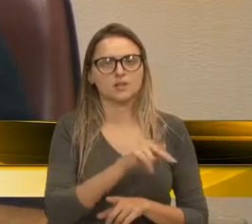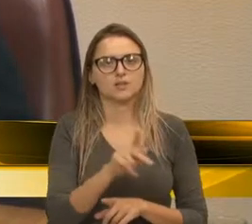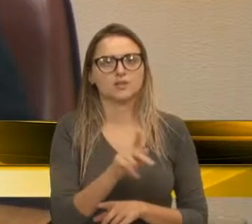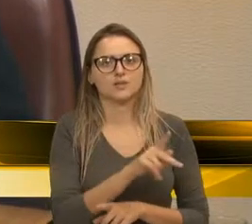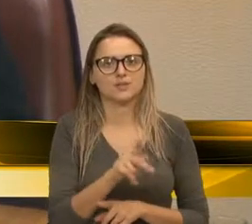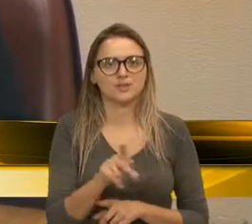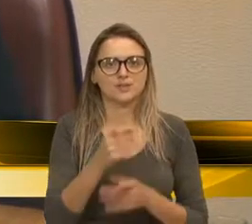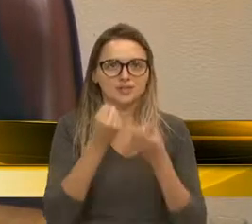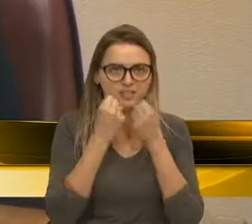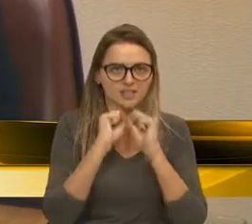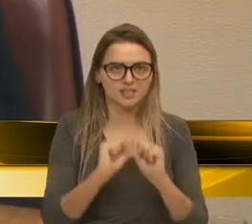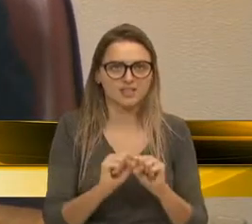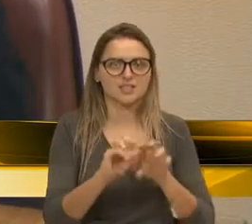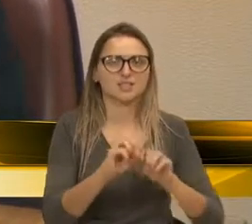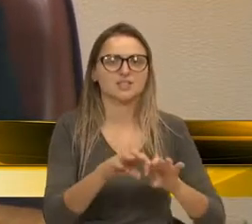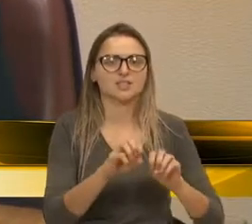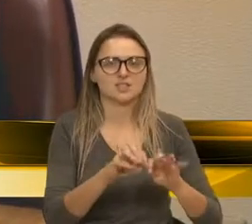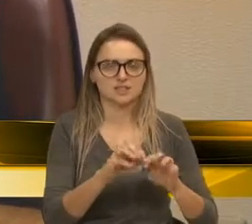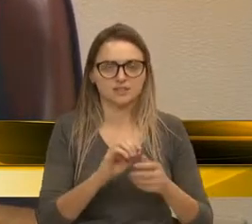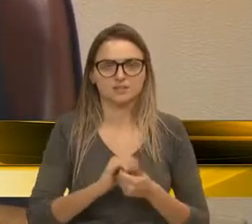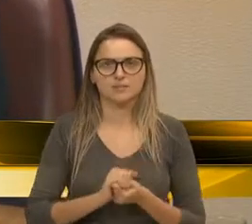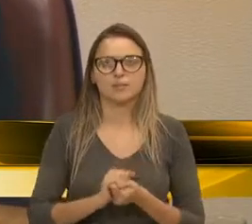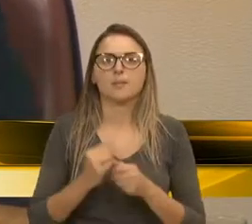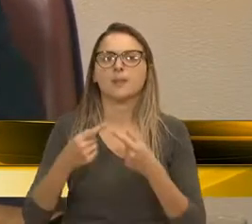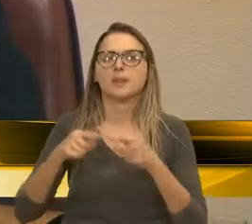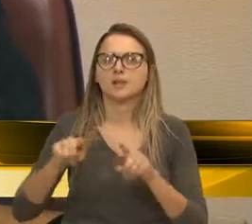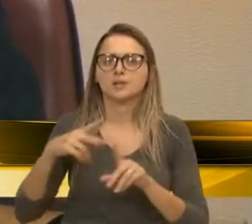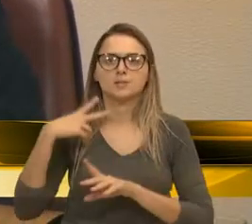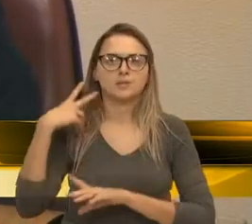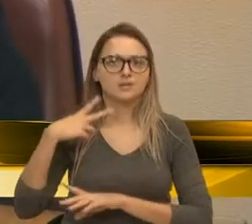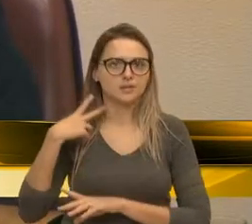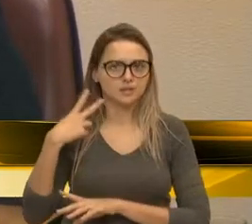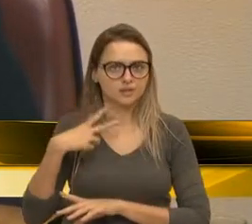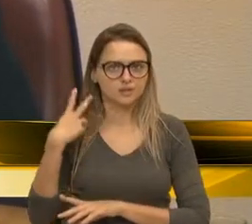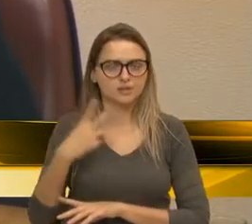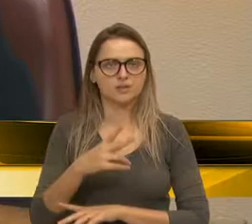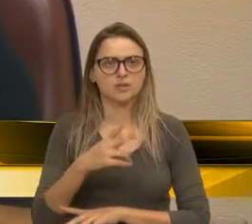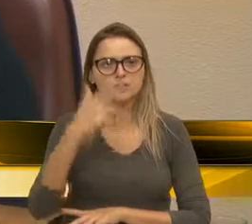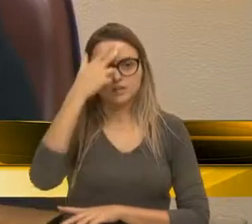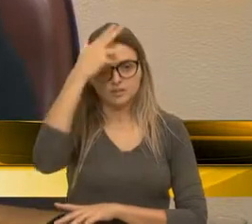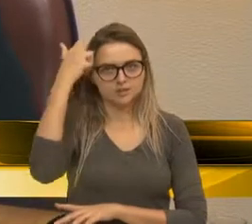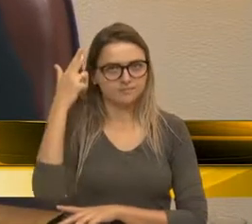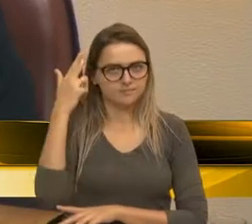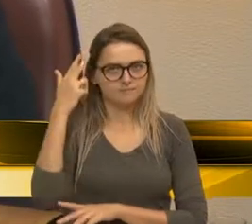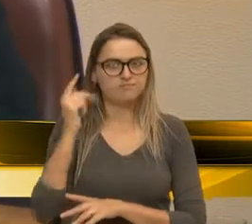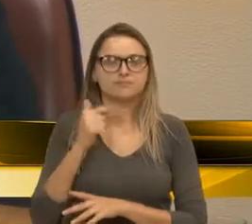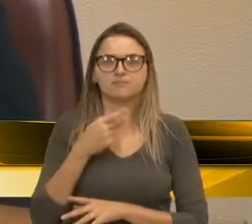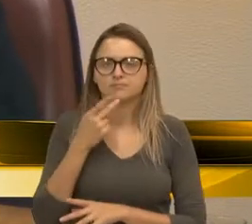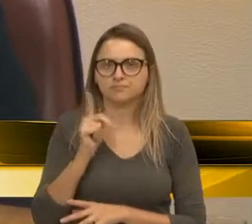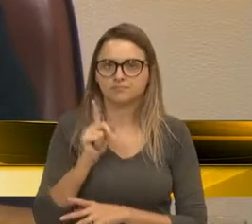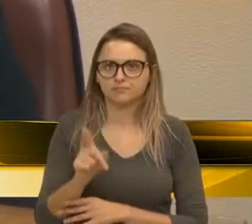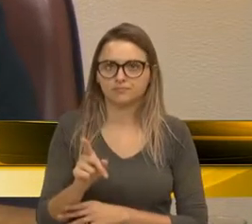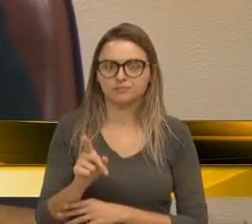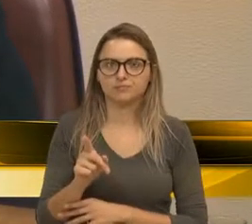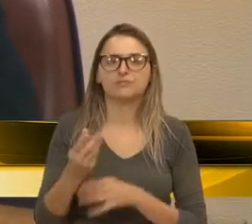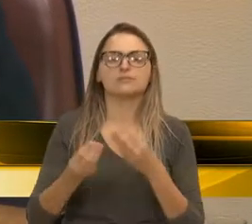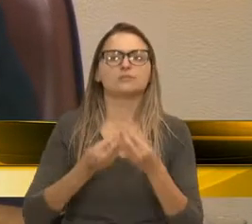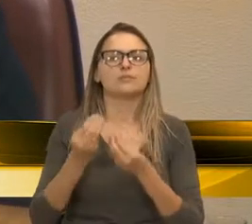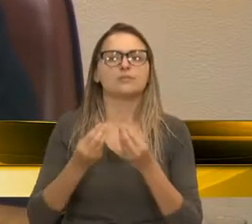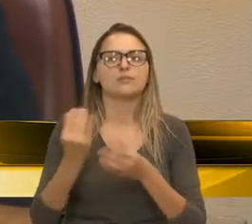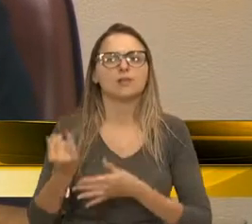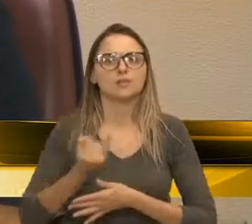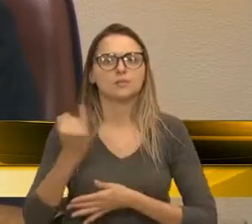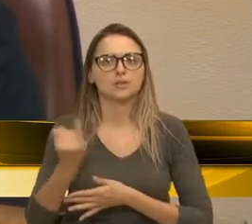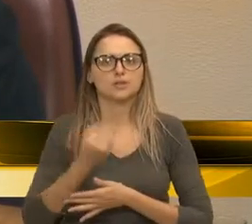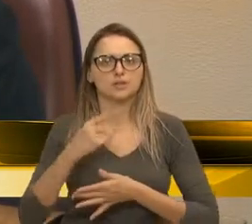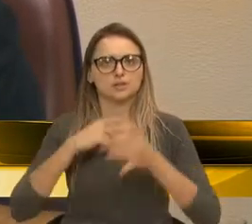da Secretaria Municipal de Educação. Mas, vereador Flávio Cassina, dizer para Vossa Excelência que, como é importante a gente ter esse